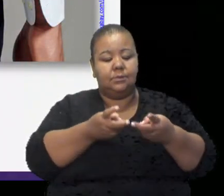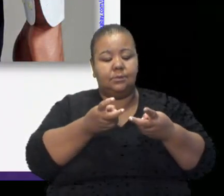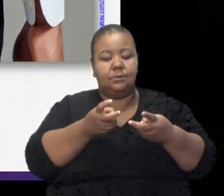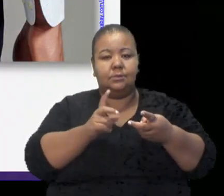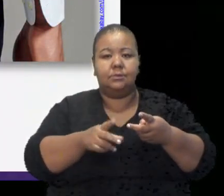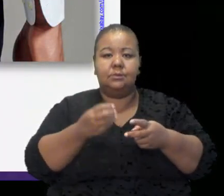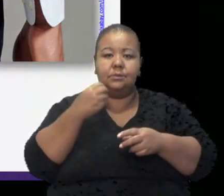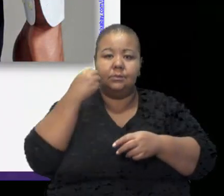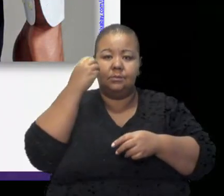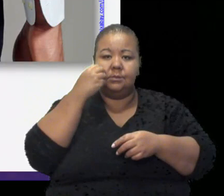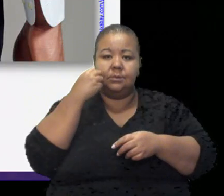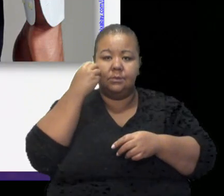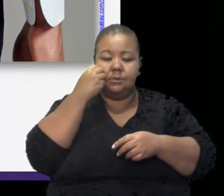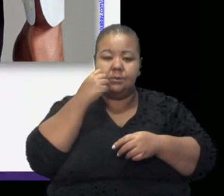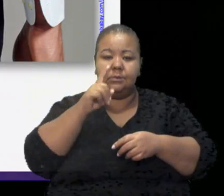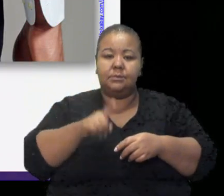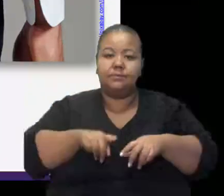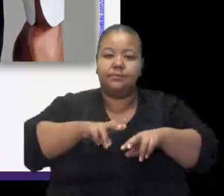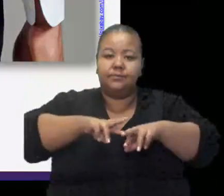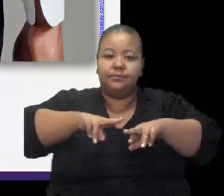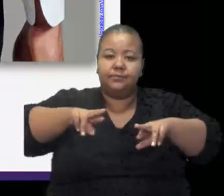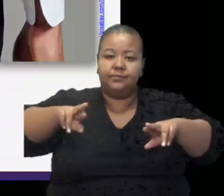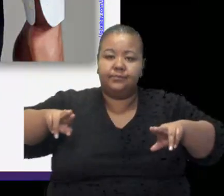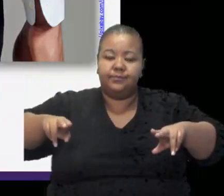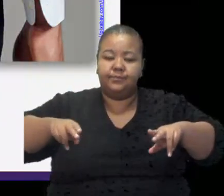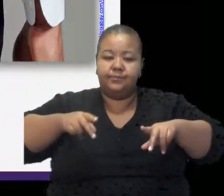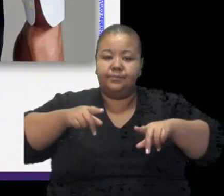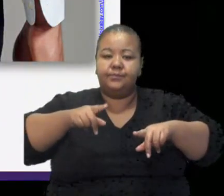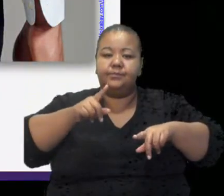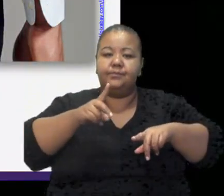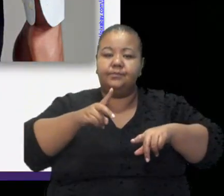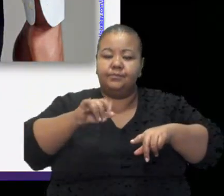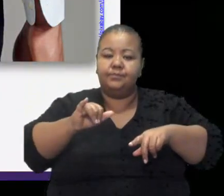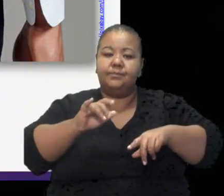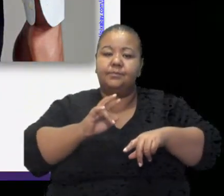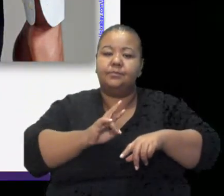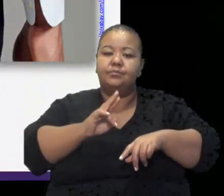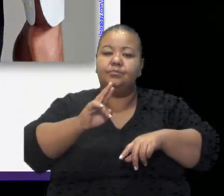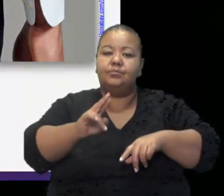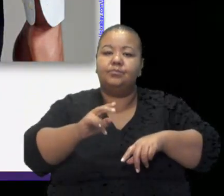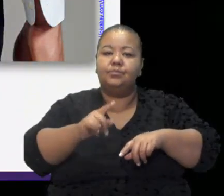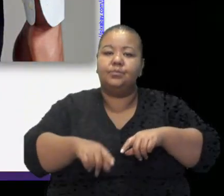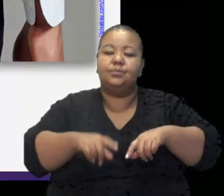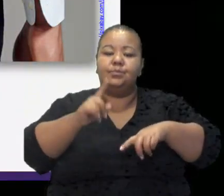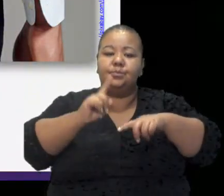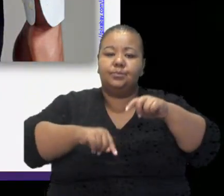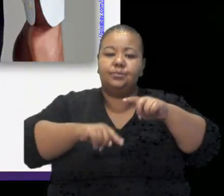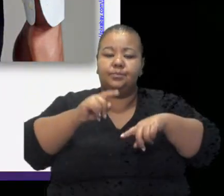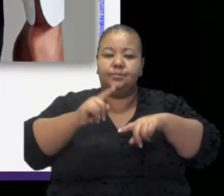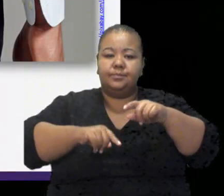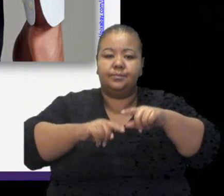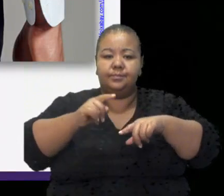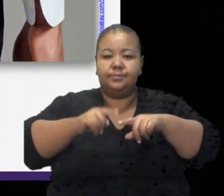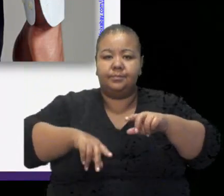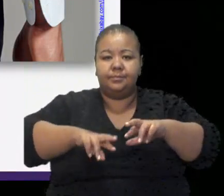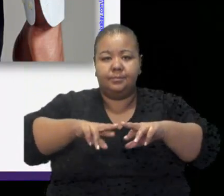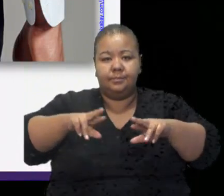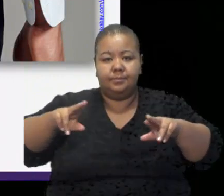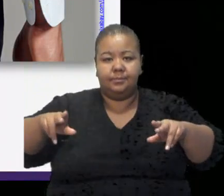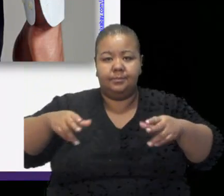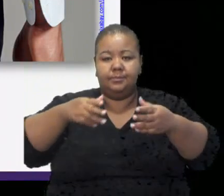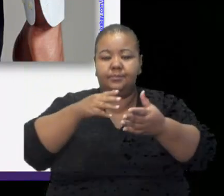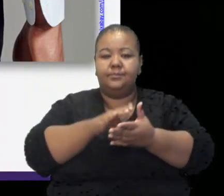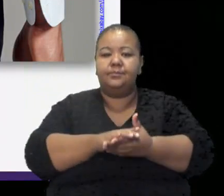e experiências também que são distintas ou diferentes e que vai resultar num produto final